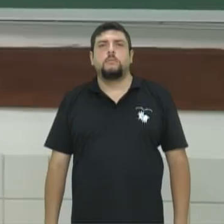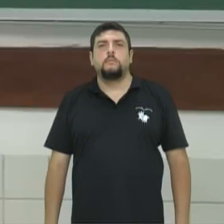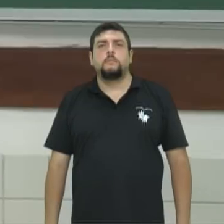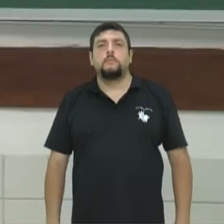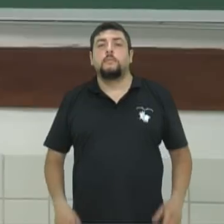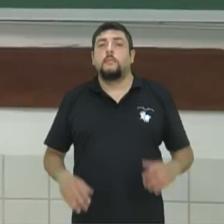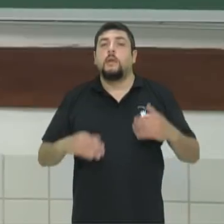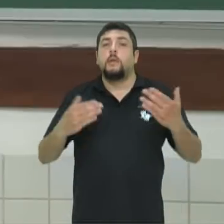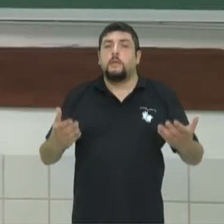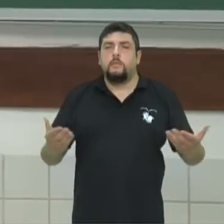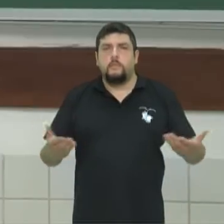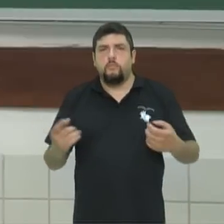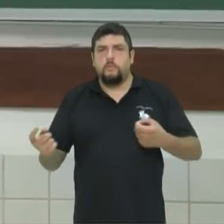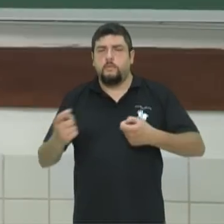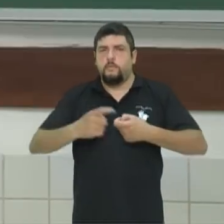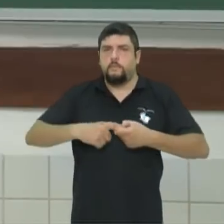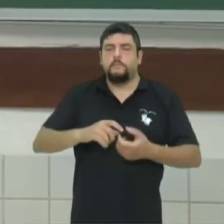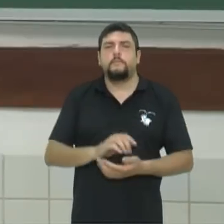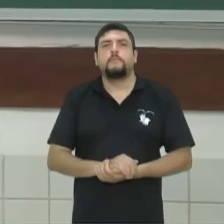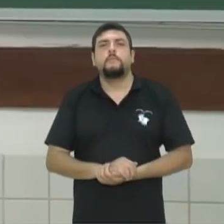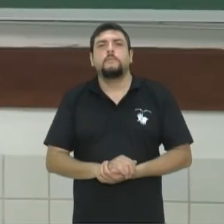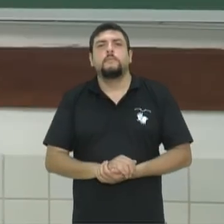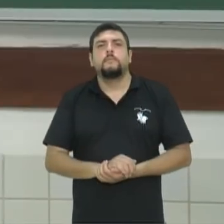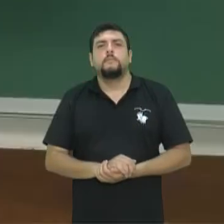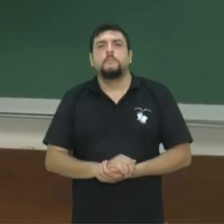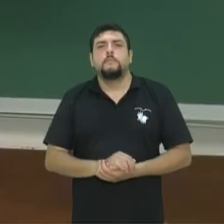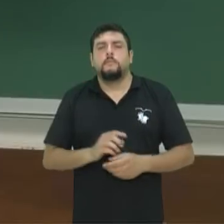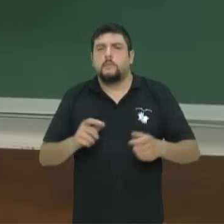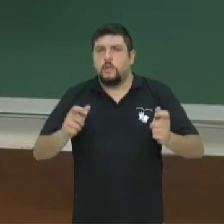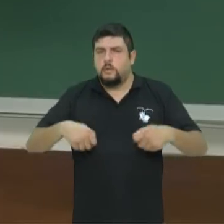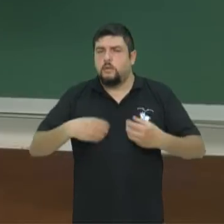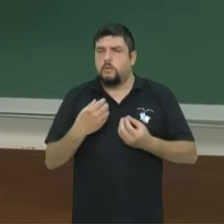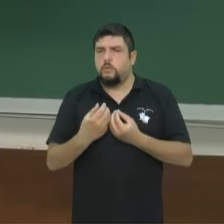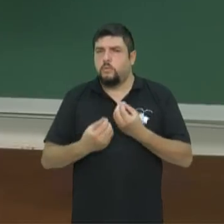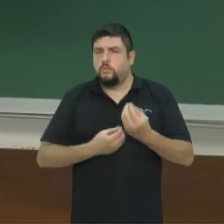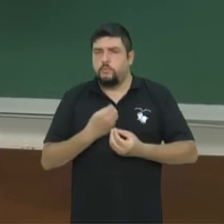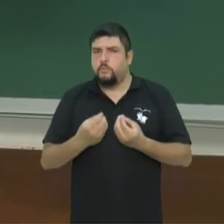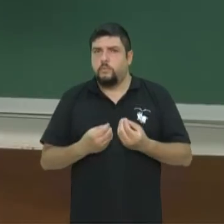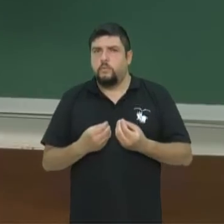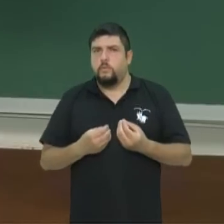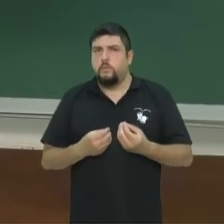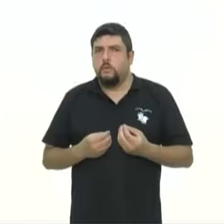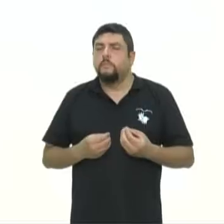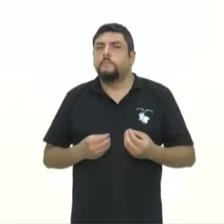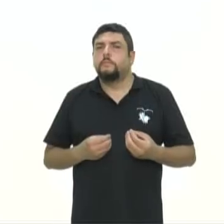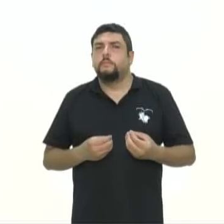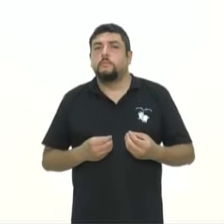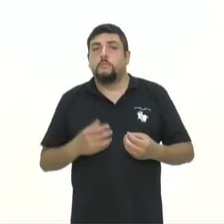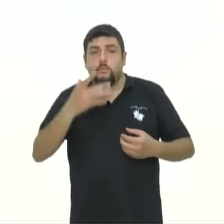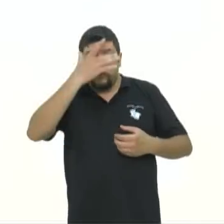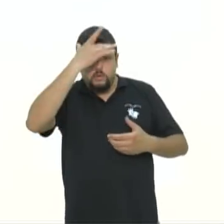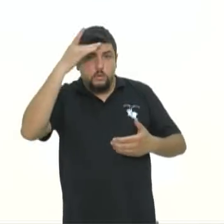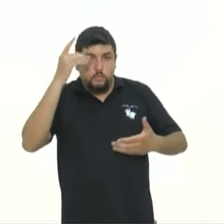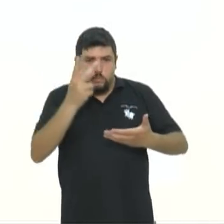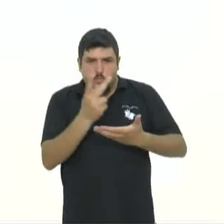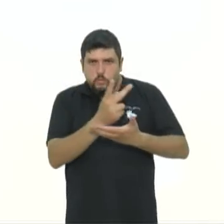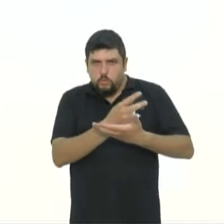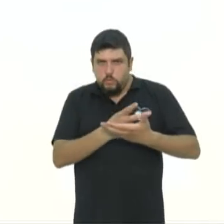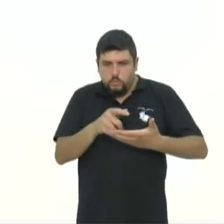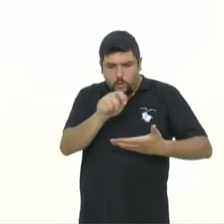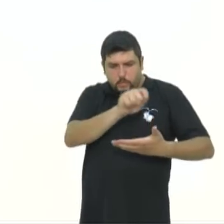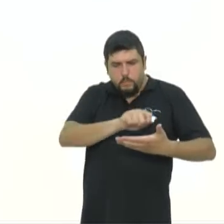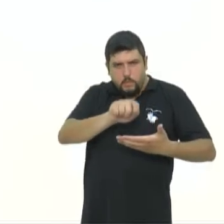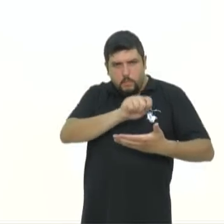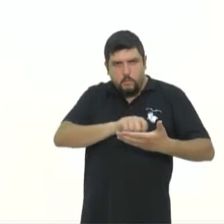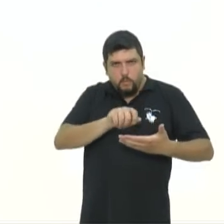Então, pessoal, retornando aqui, olha lá, a gente poderia fazer uma afirmação, né, dizendo que o cartunista leva as pessoas a refletirem